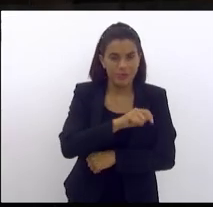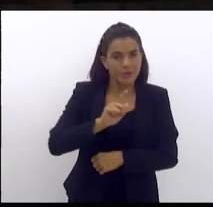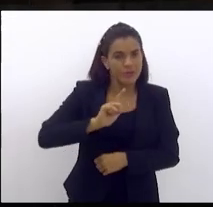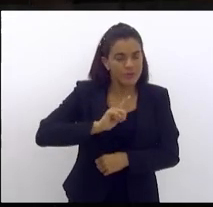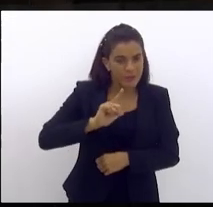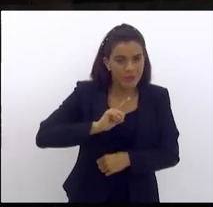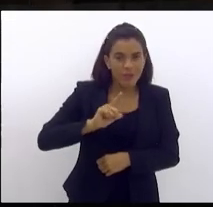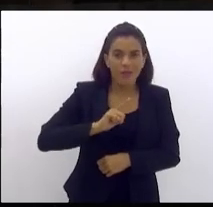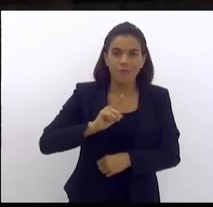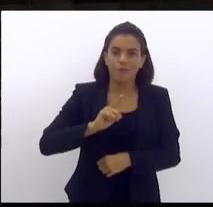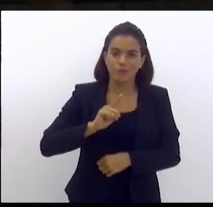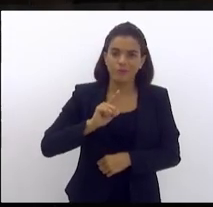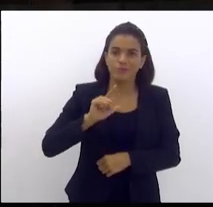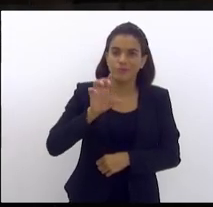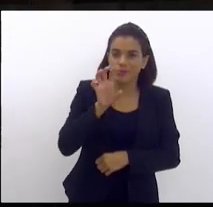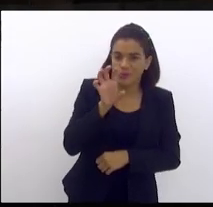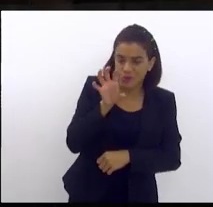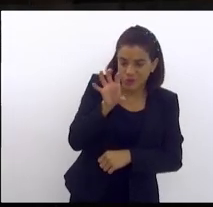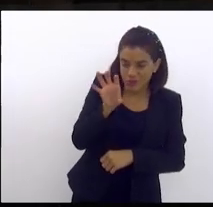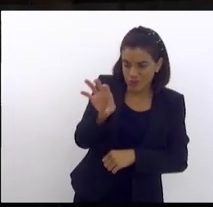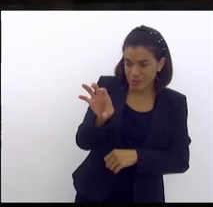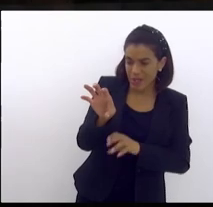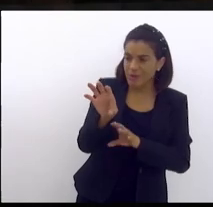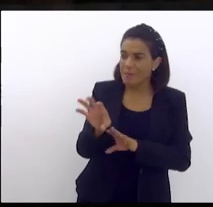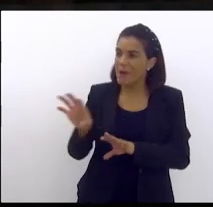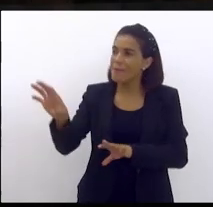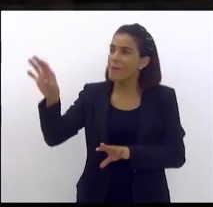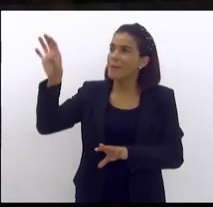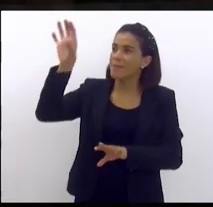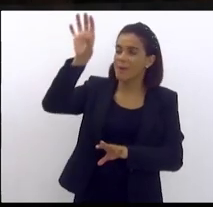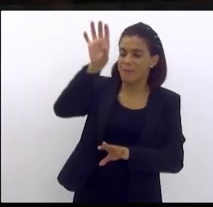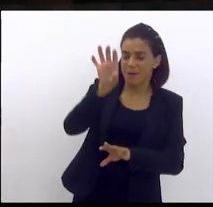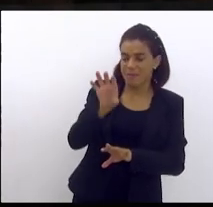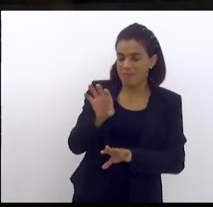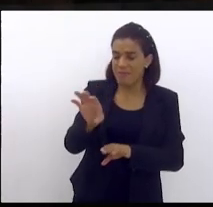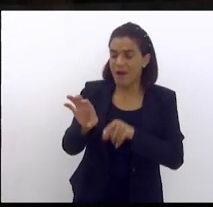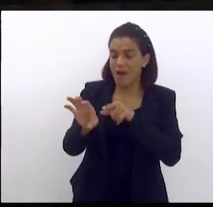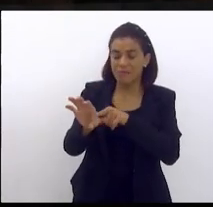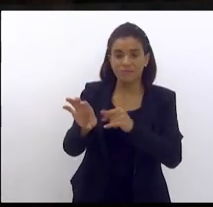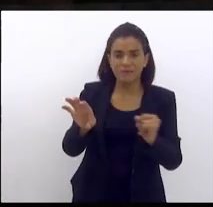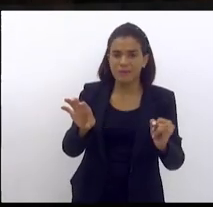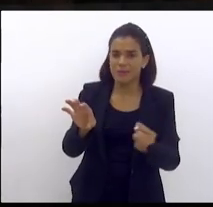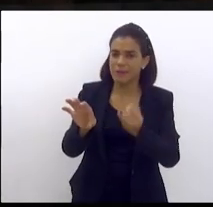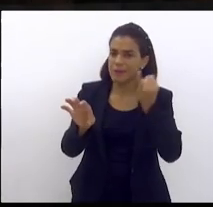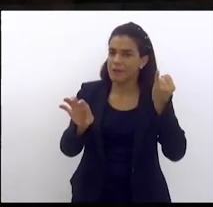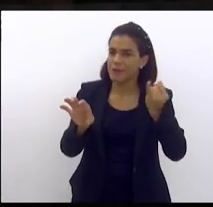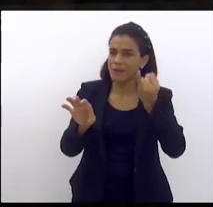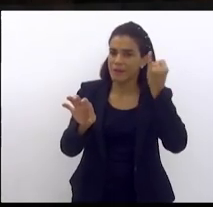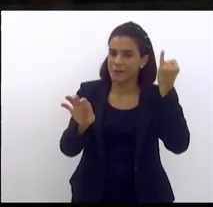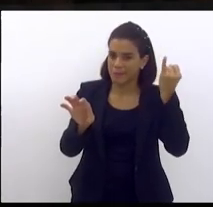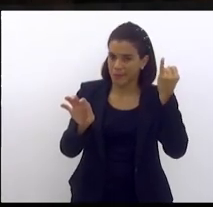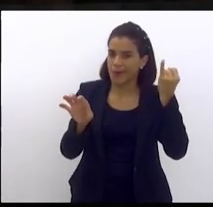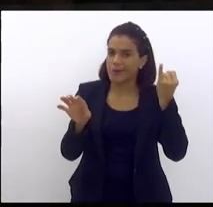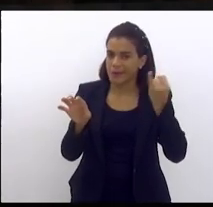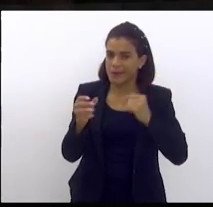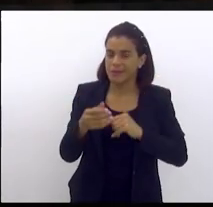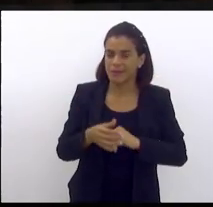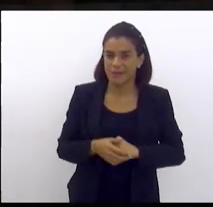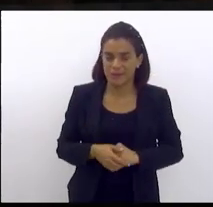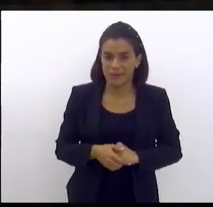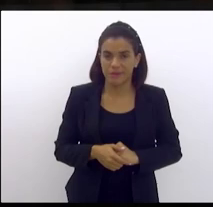das unidades federativas absolutamente relevantes de nosso de